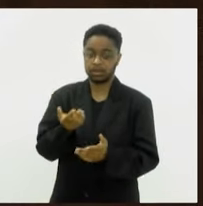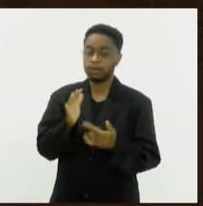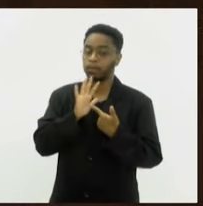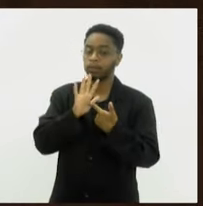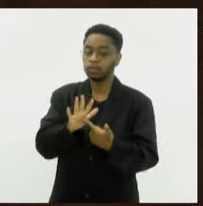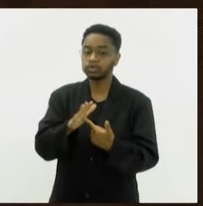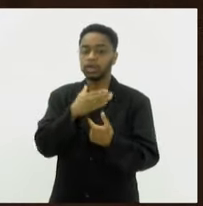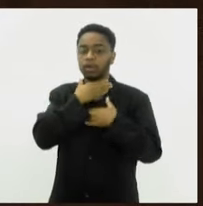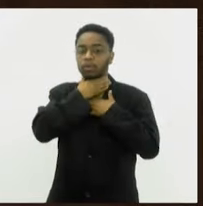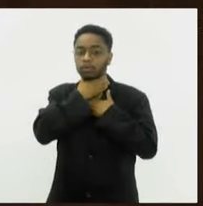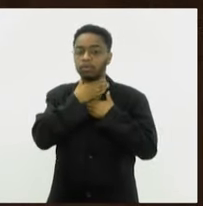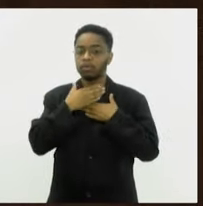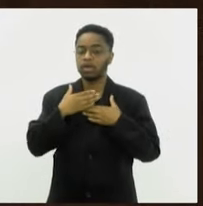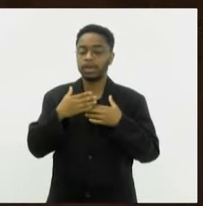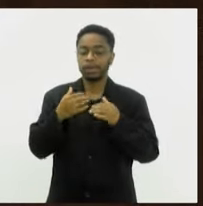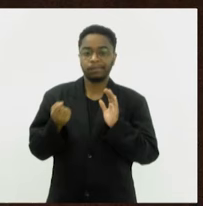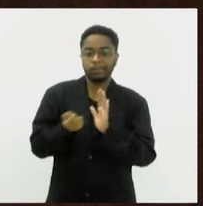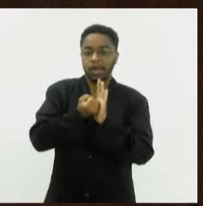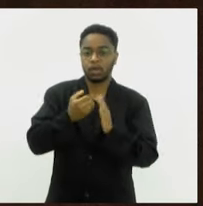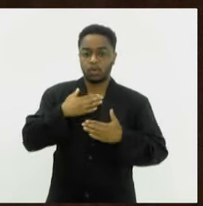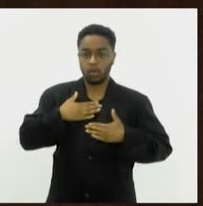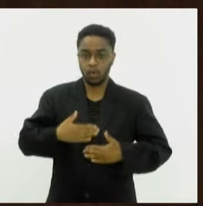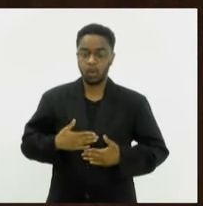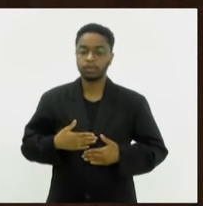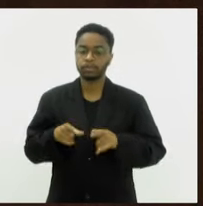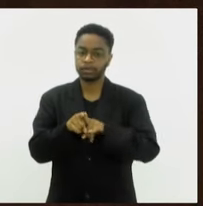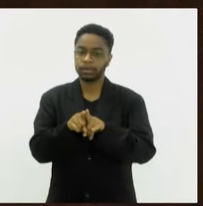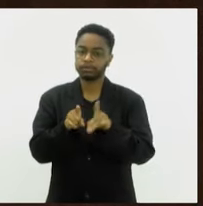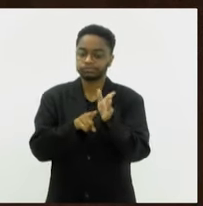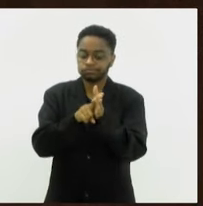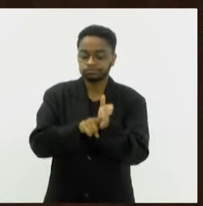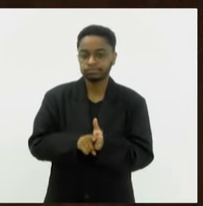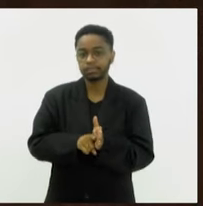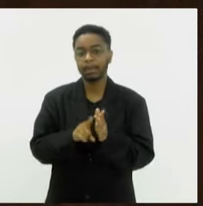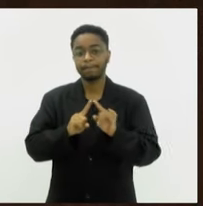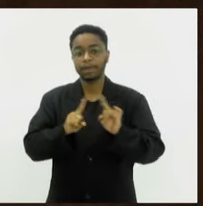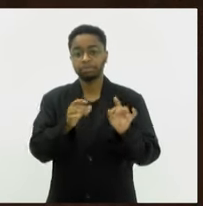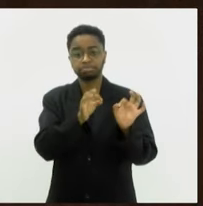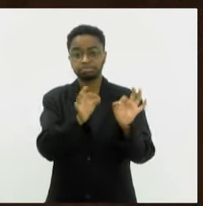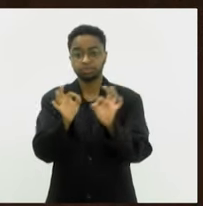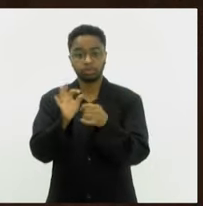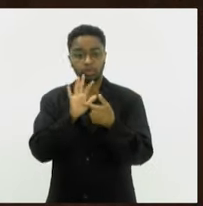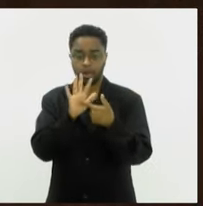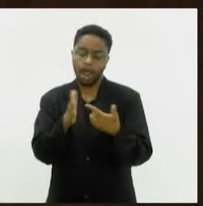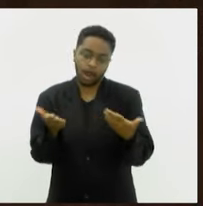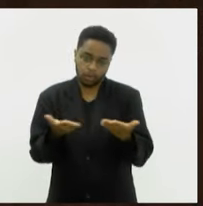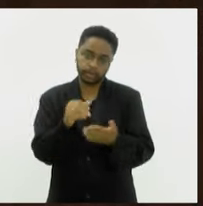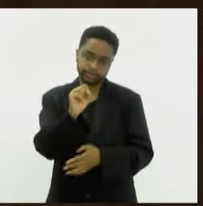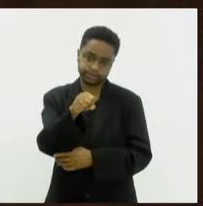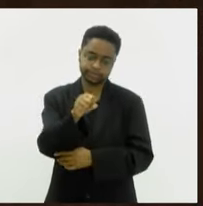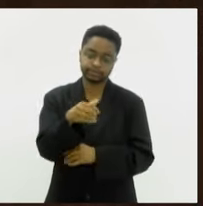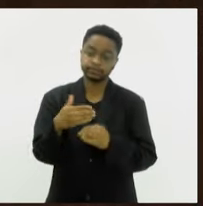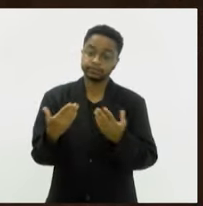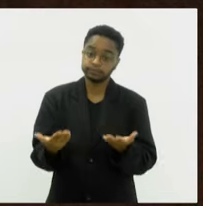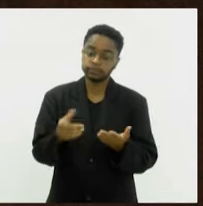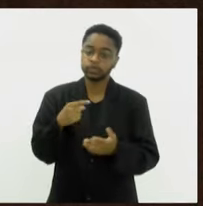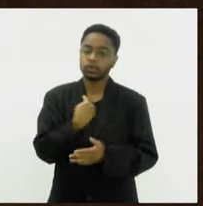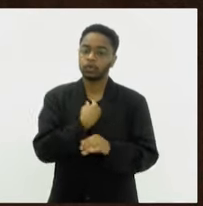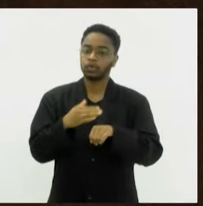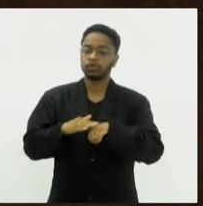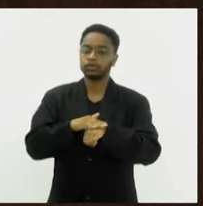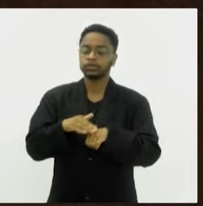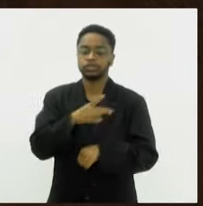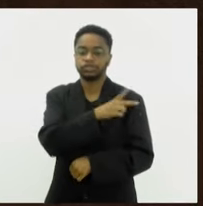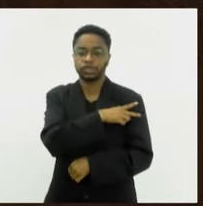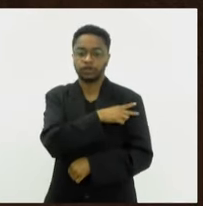marcas, fizeram corpo de delito, e nenhum deles foi caracterizado. Agora, então, falamos com a chefia da Polícia